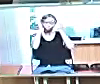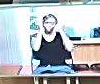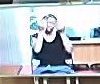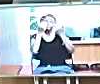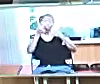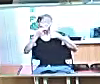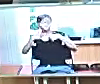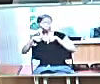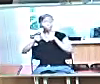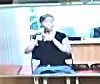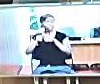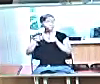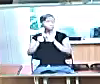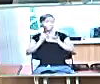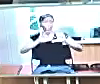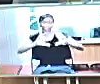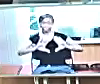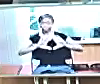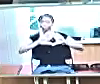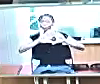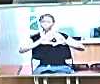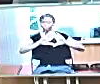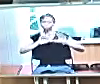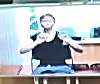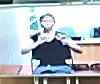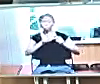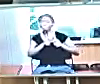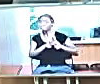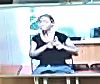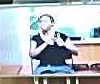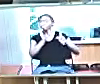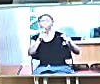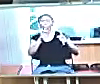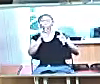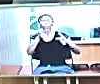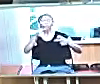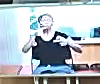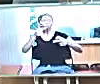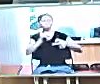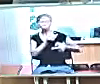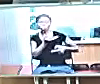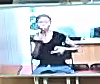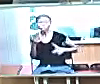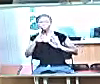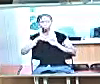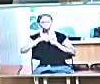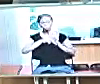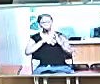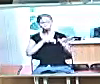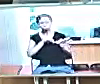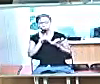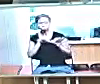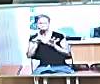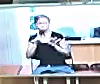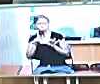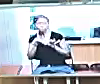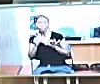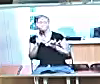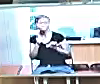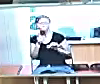da assembléia legislativa é o maior número de projetos atendidos é